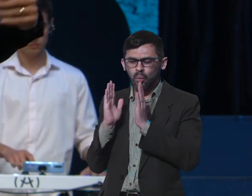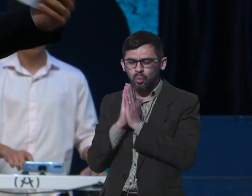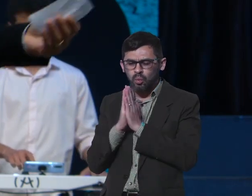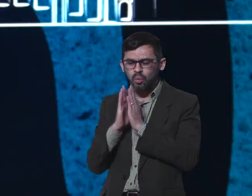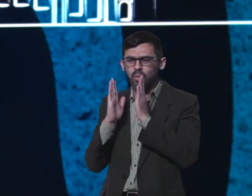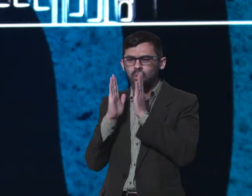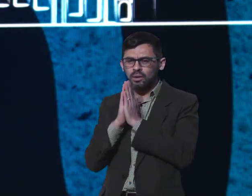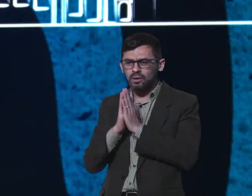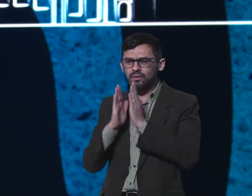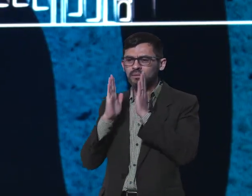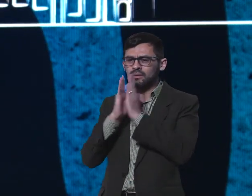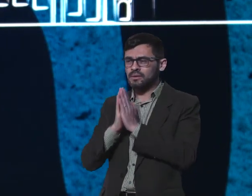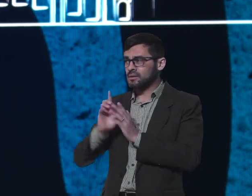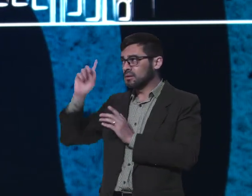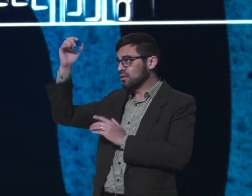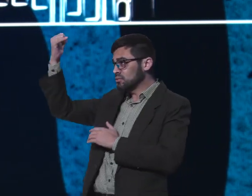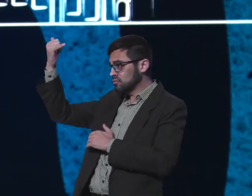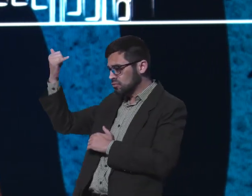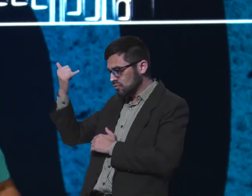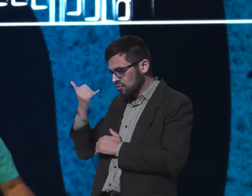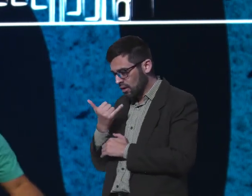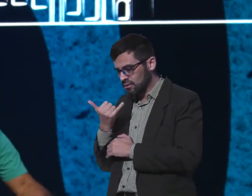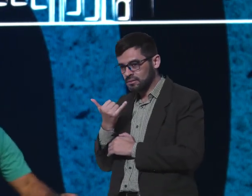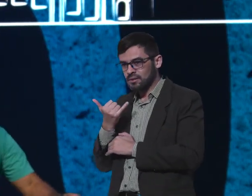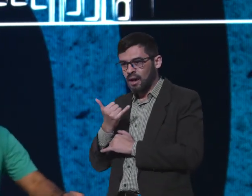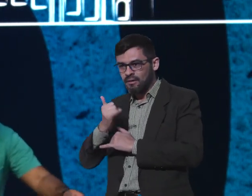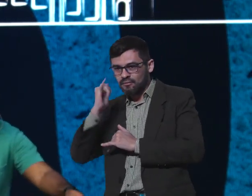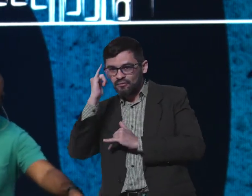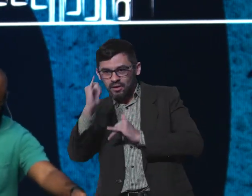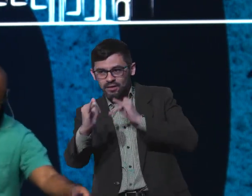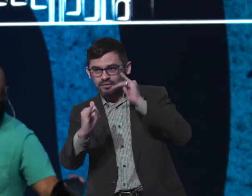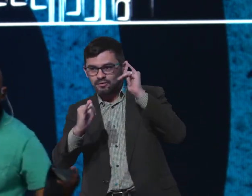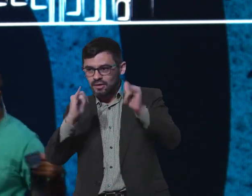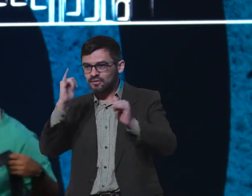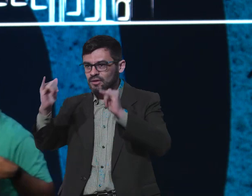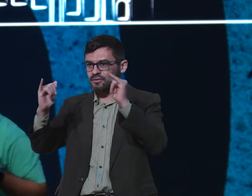pedem ao Senhor para que fale o coração de vocês.